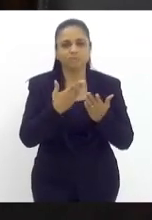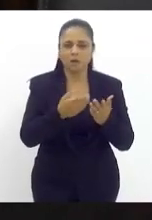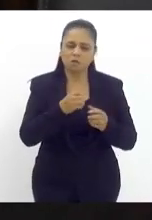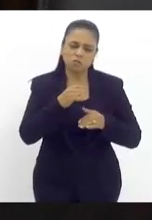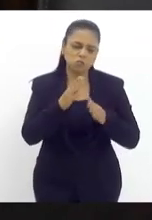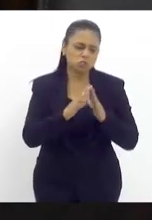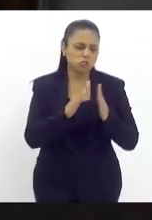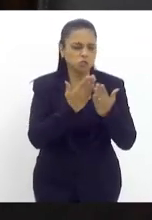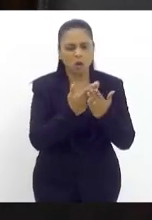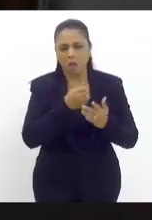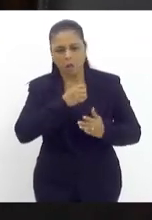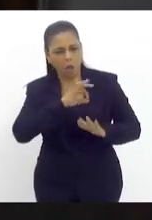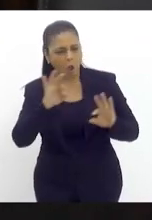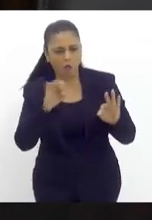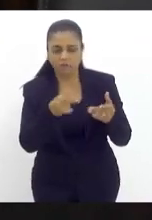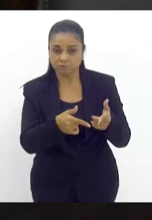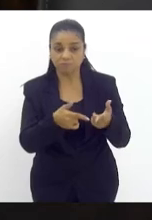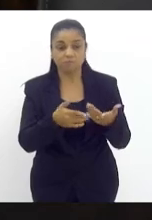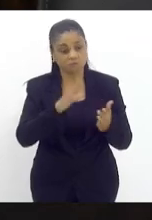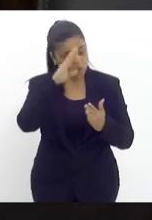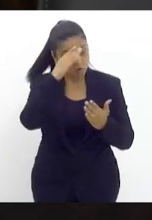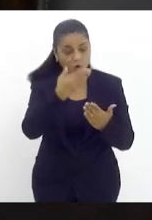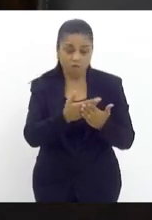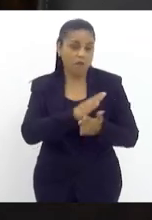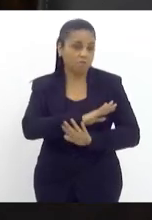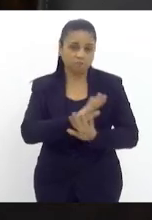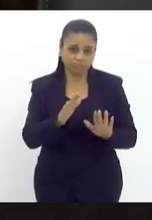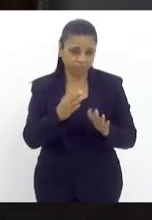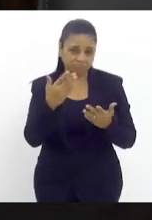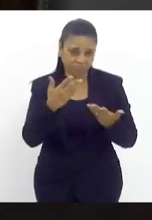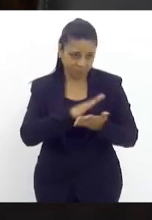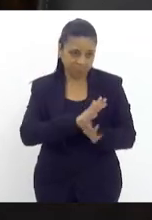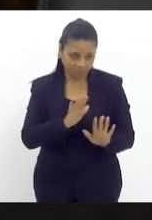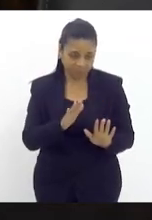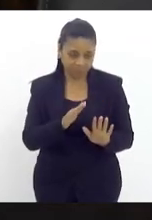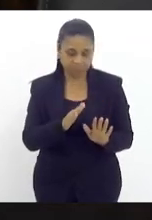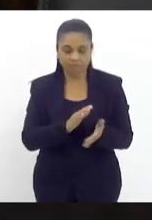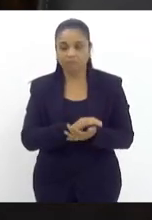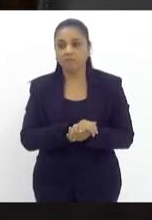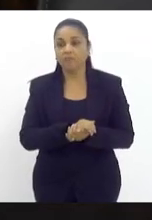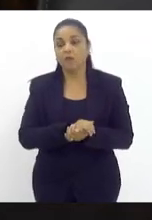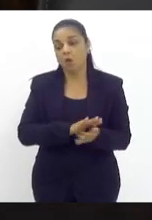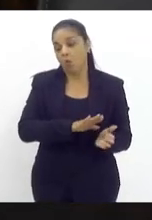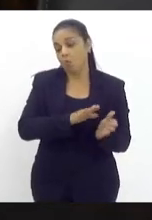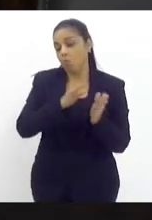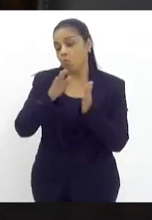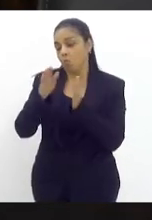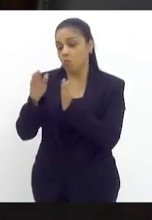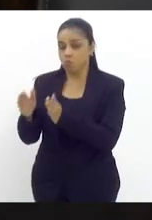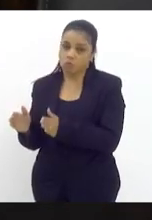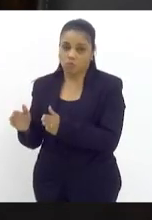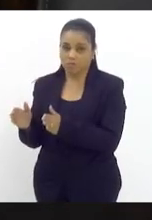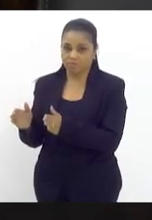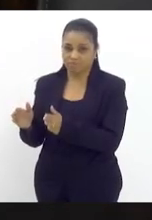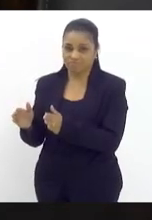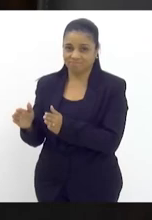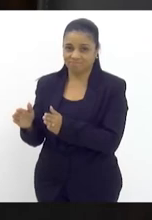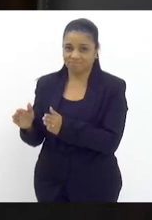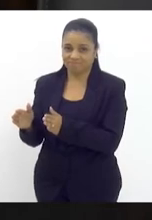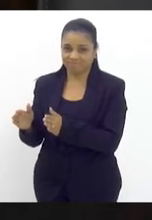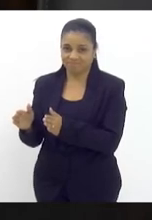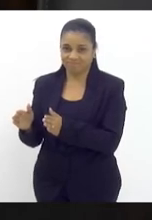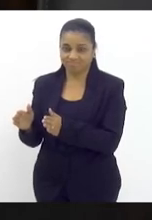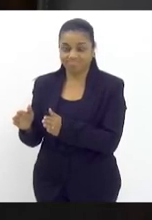isso, aquilo outro. E confiava cegamente, né? Por um lado, era uma questão